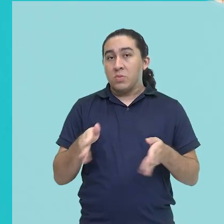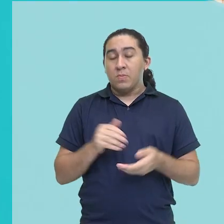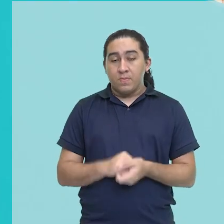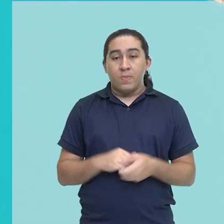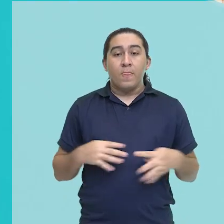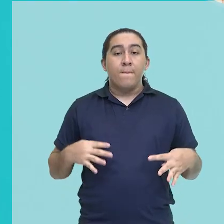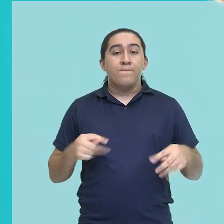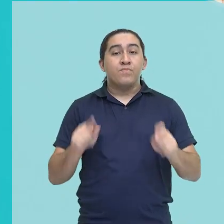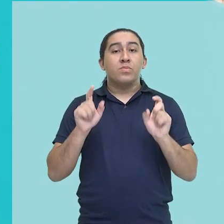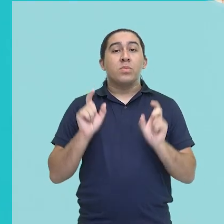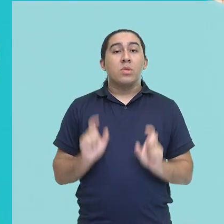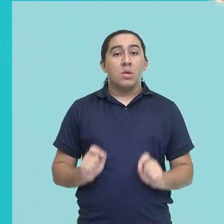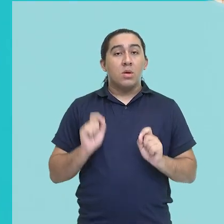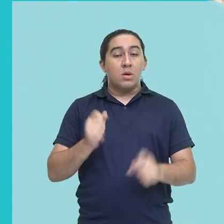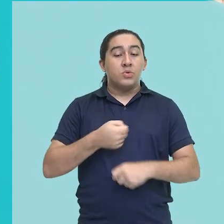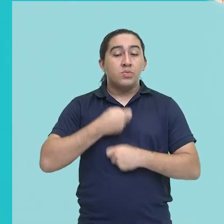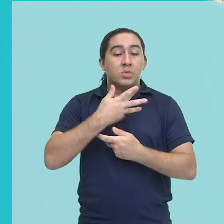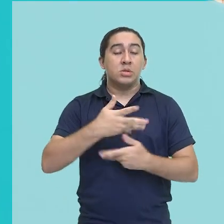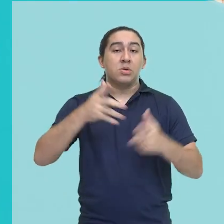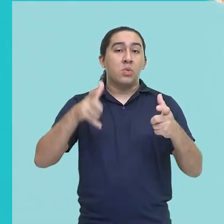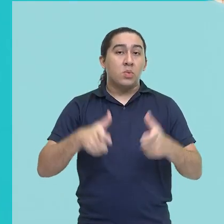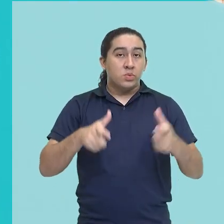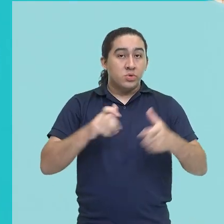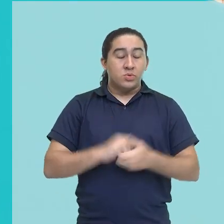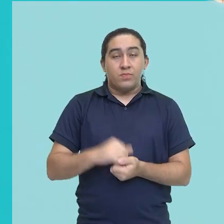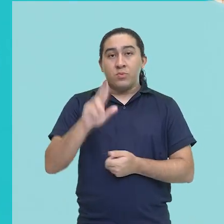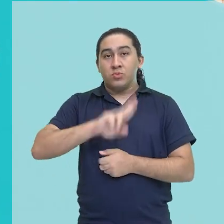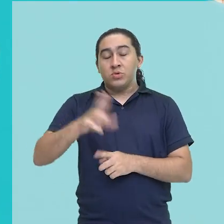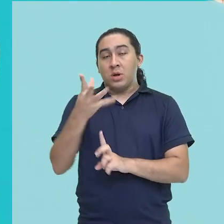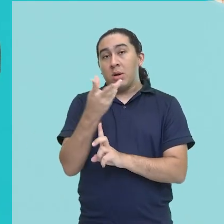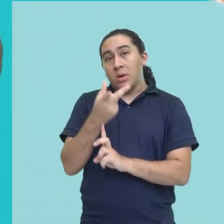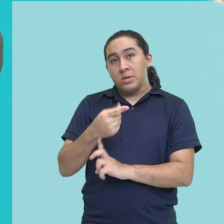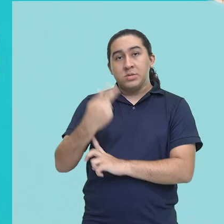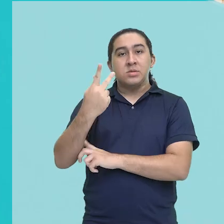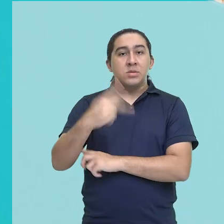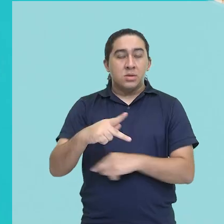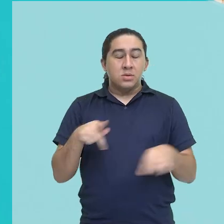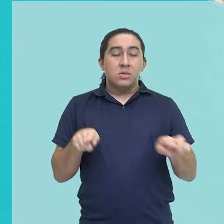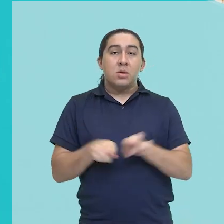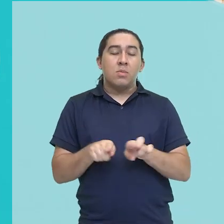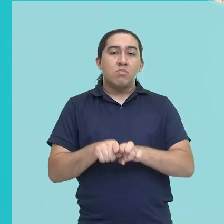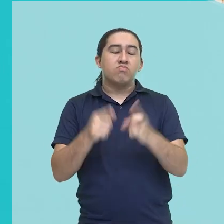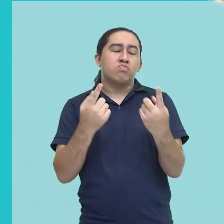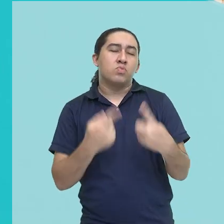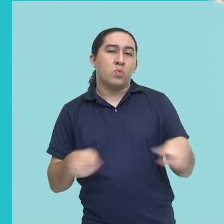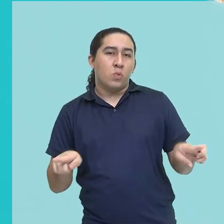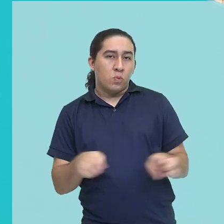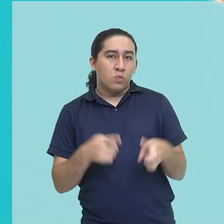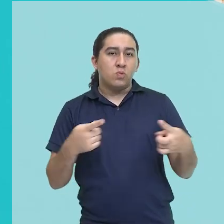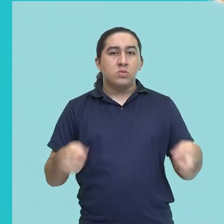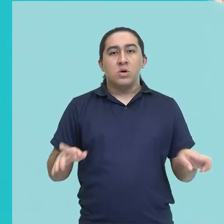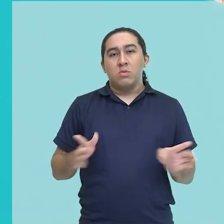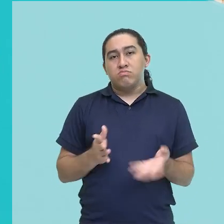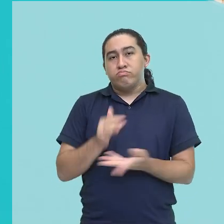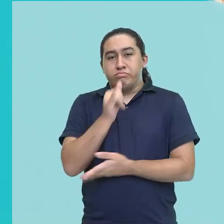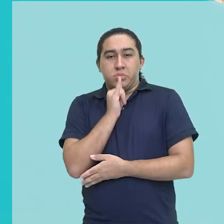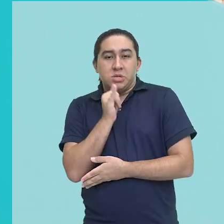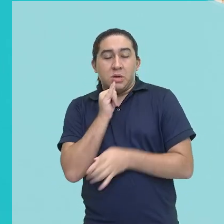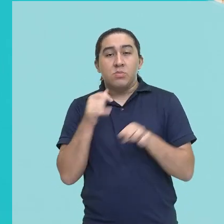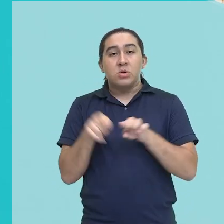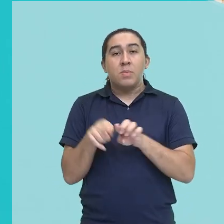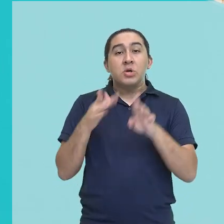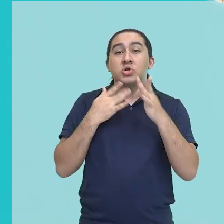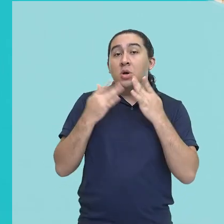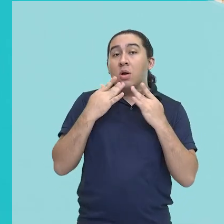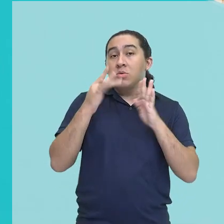tudo vai ser o quê? Vai ser expressado através da arte, através da música, vamos dizer, do texto